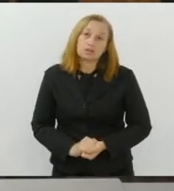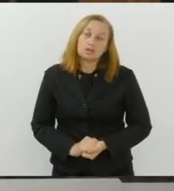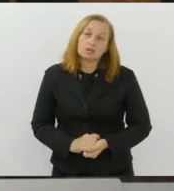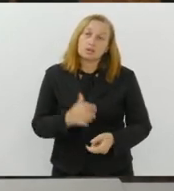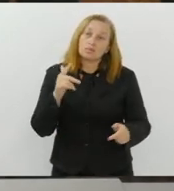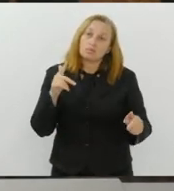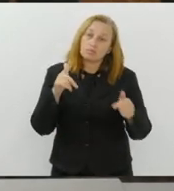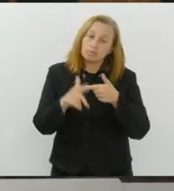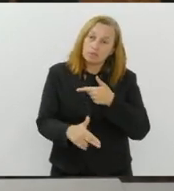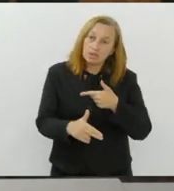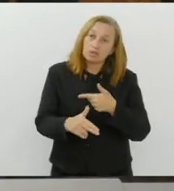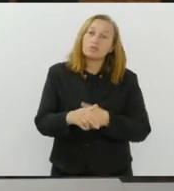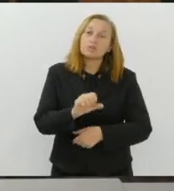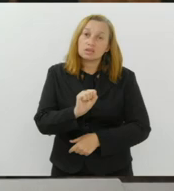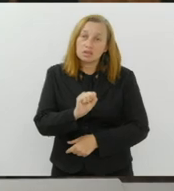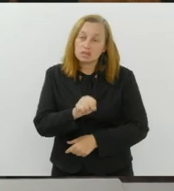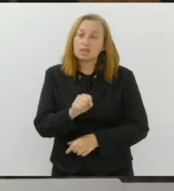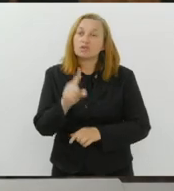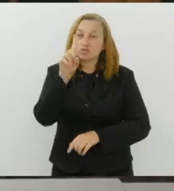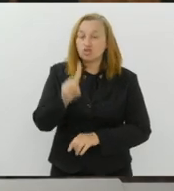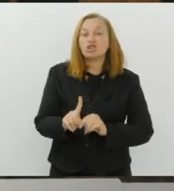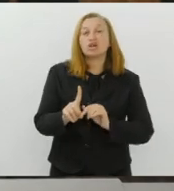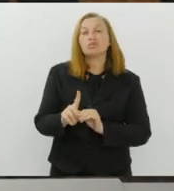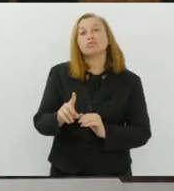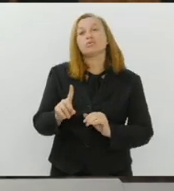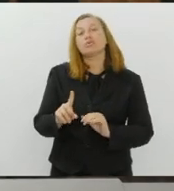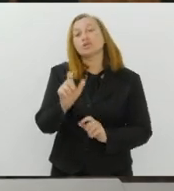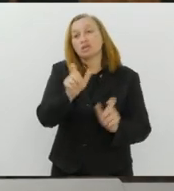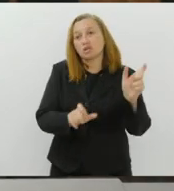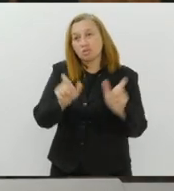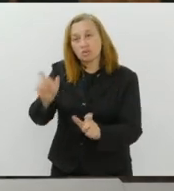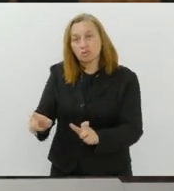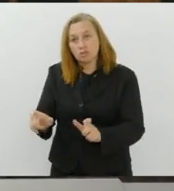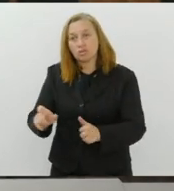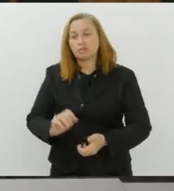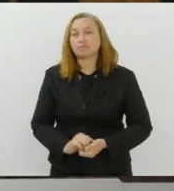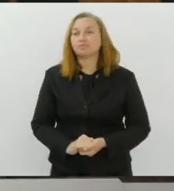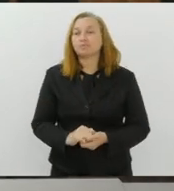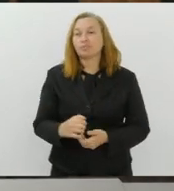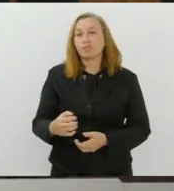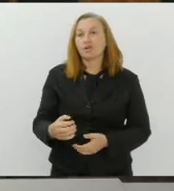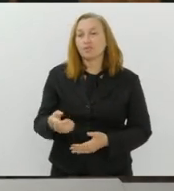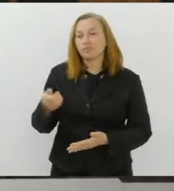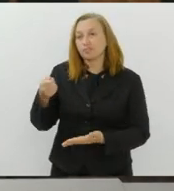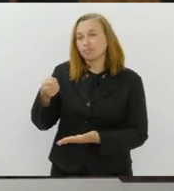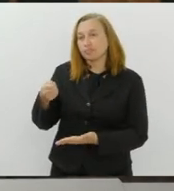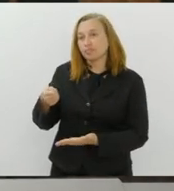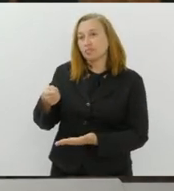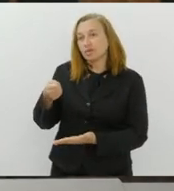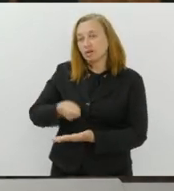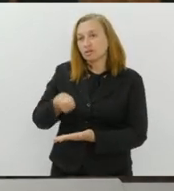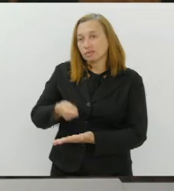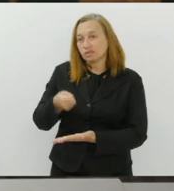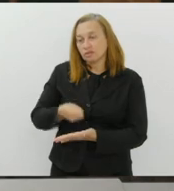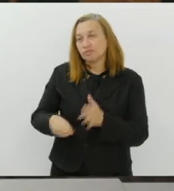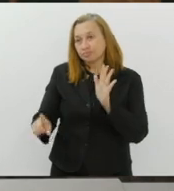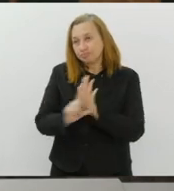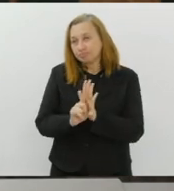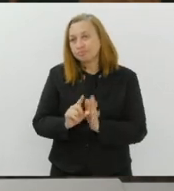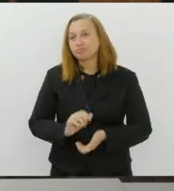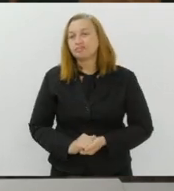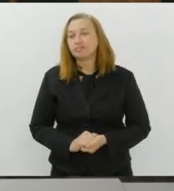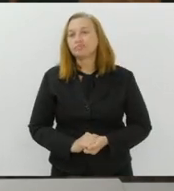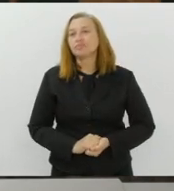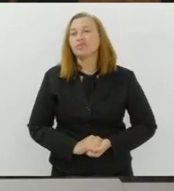violação clara do direito dessas pessoas e deve ser punido no rigor da lei, né? E,